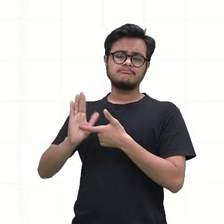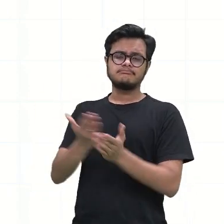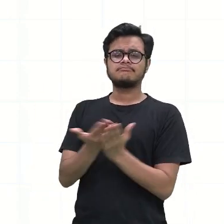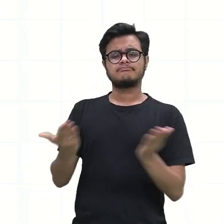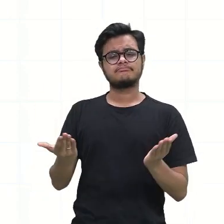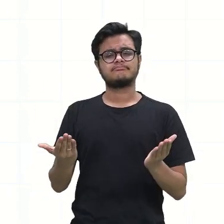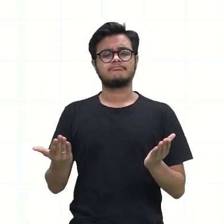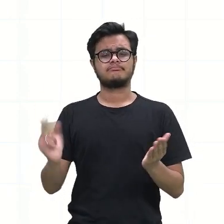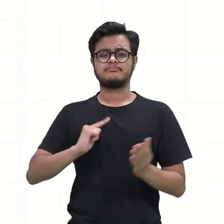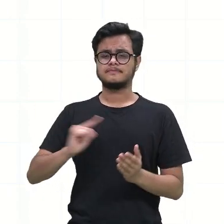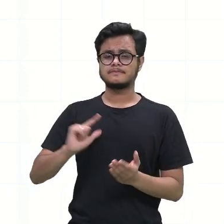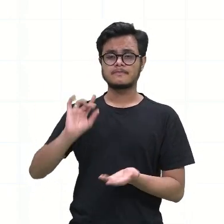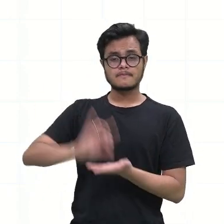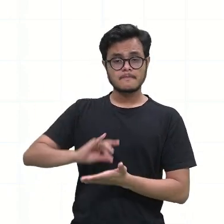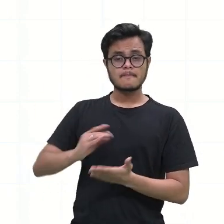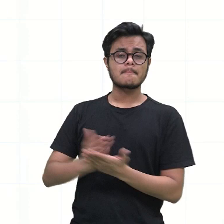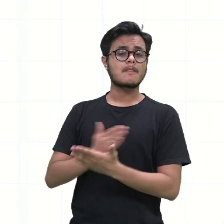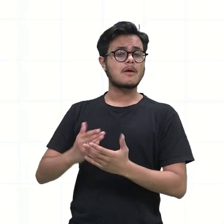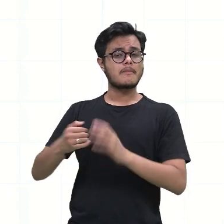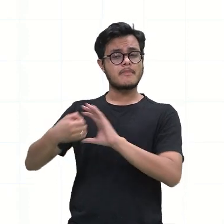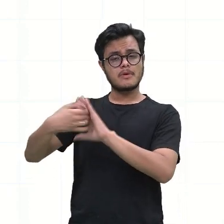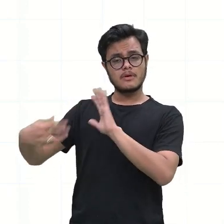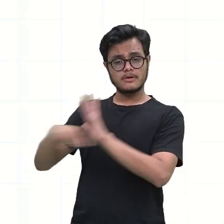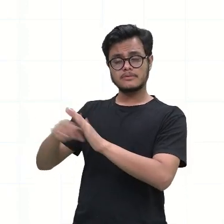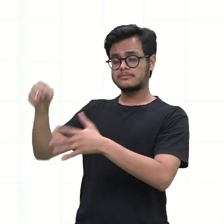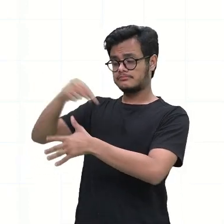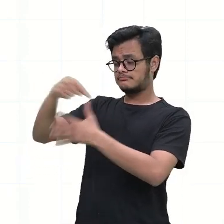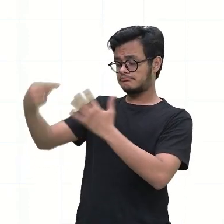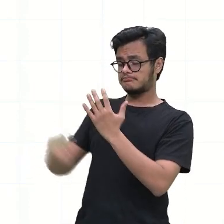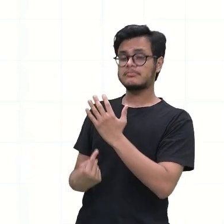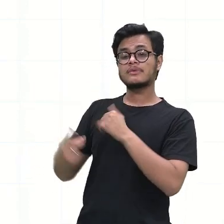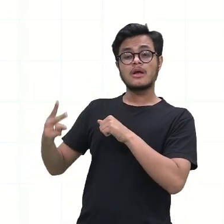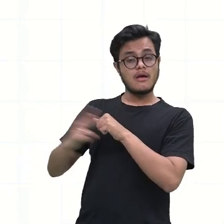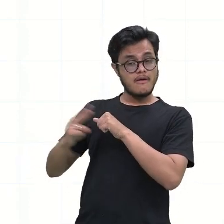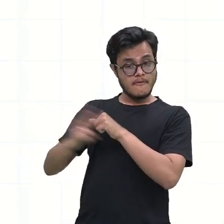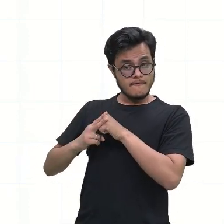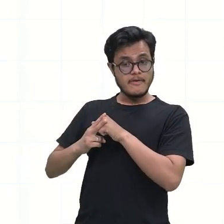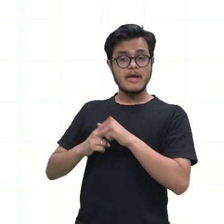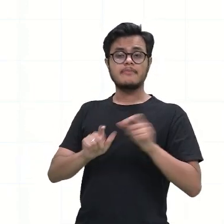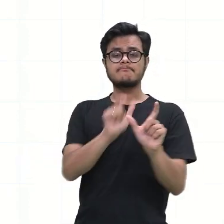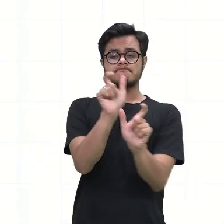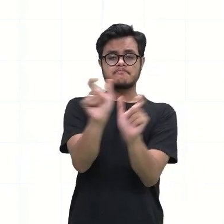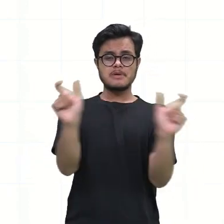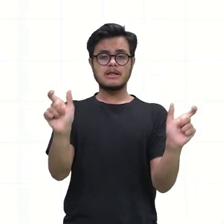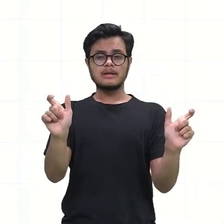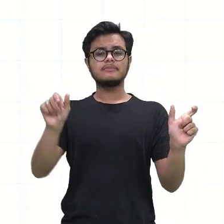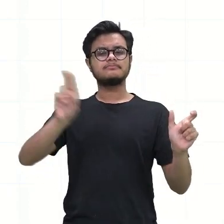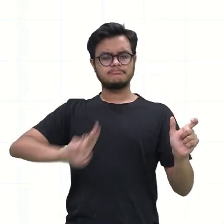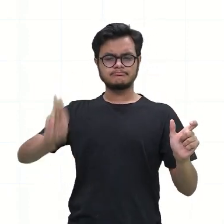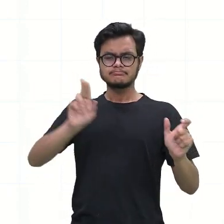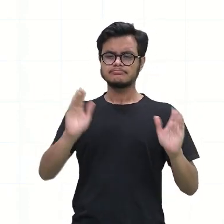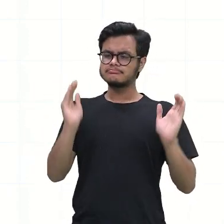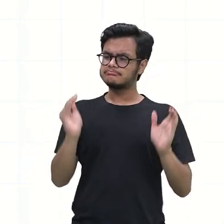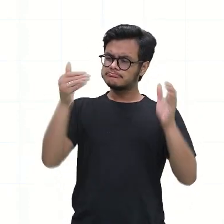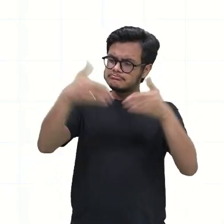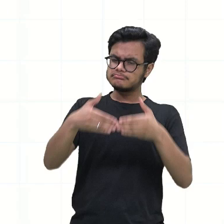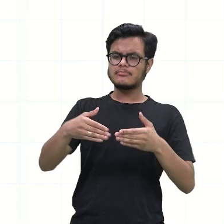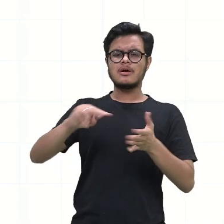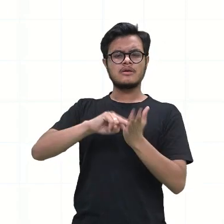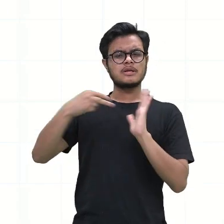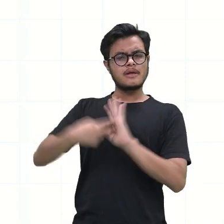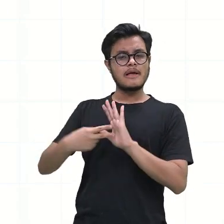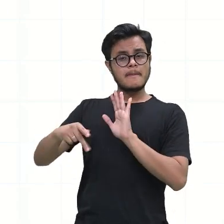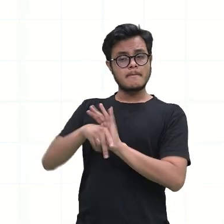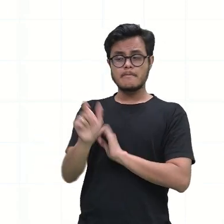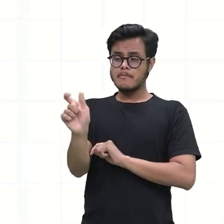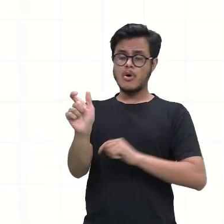Eles vão indicar algumas características. O verbo é uma classe de palavras que, do ponto de vista semântico, ou seja,